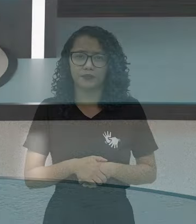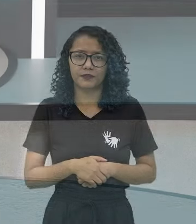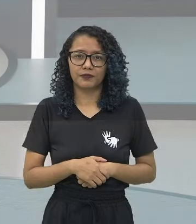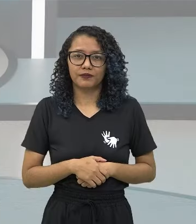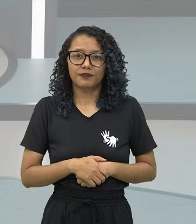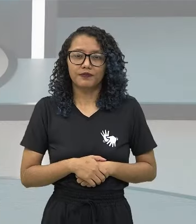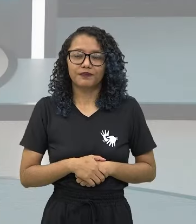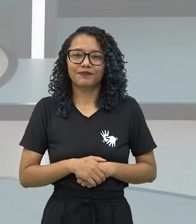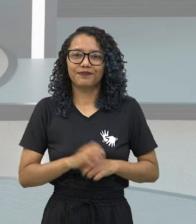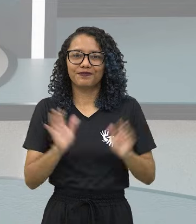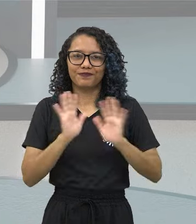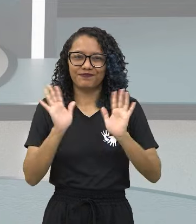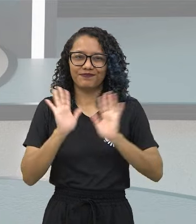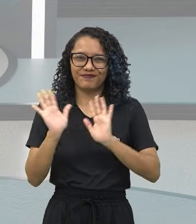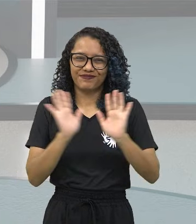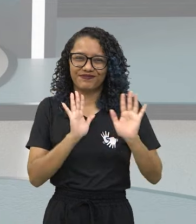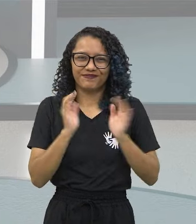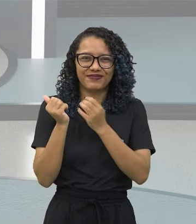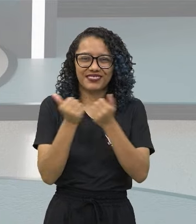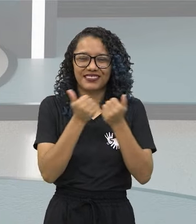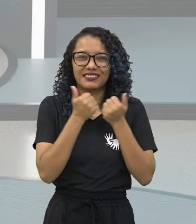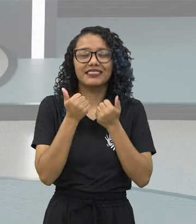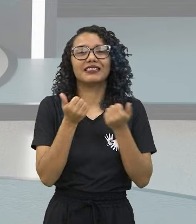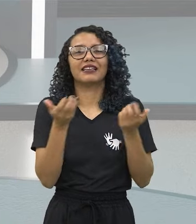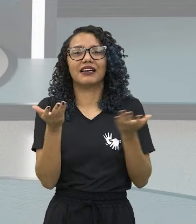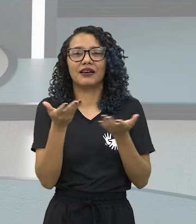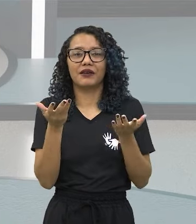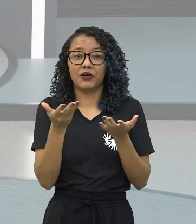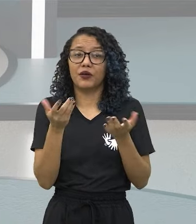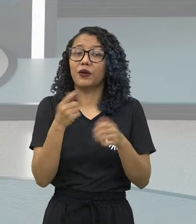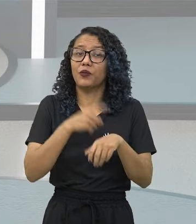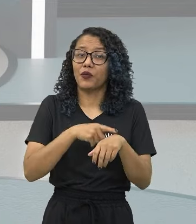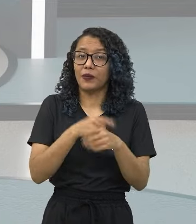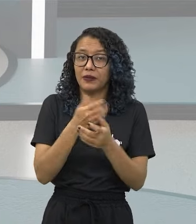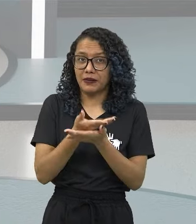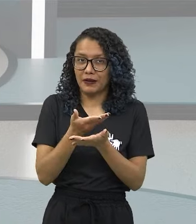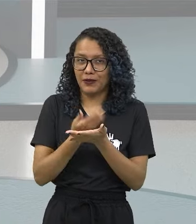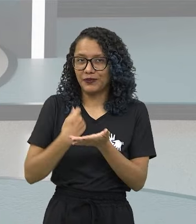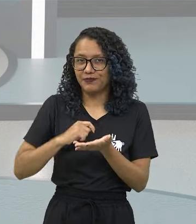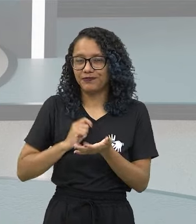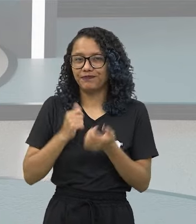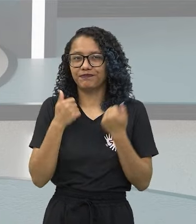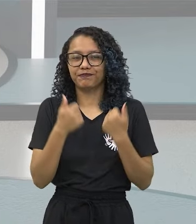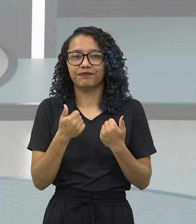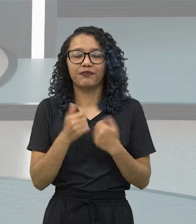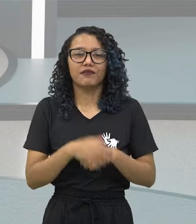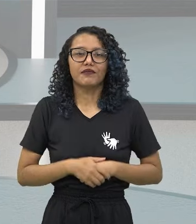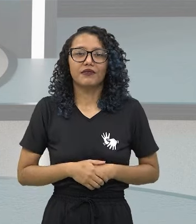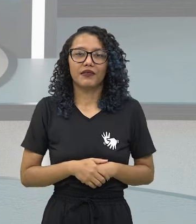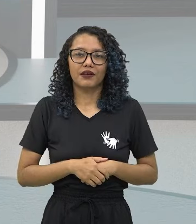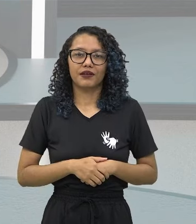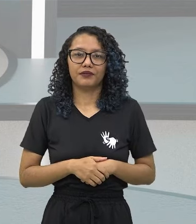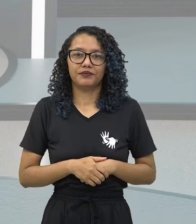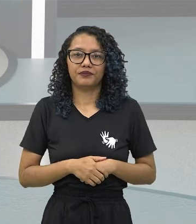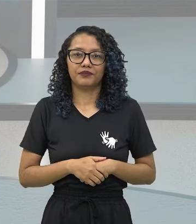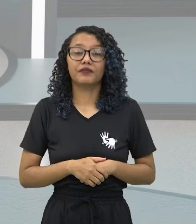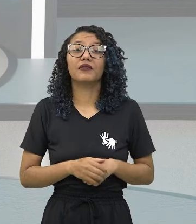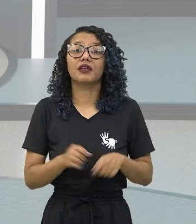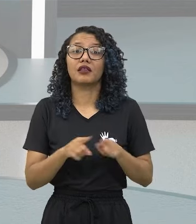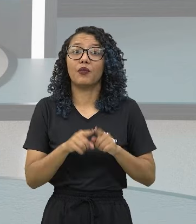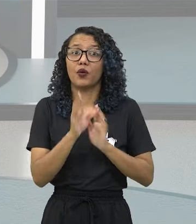Hola, ¿qué tal, mis amores? Llegamos a nuestra clase de lengua española y ya com um conteúdo